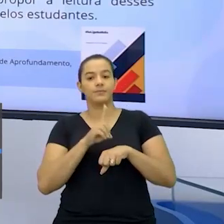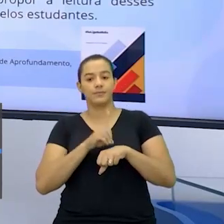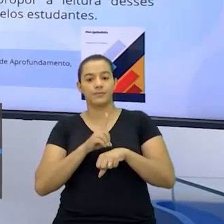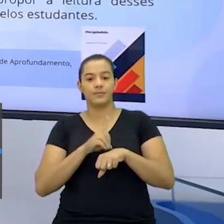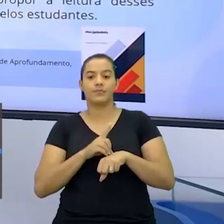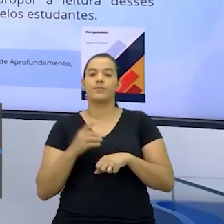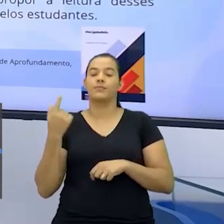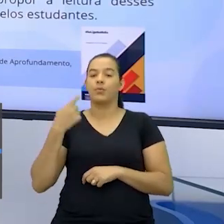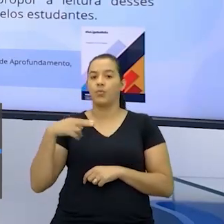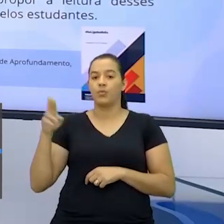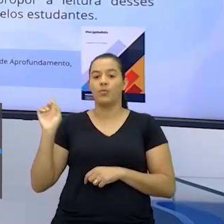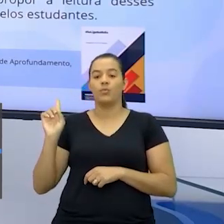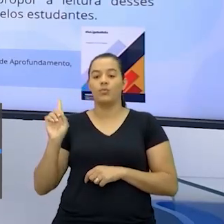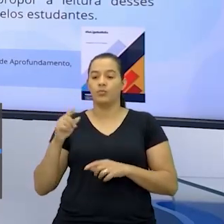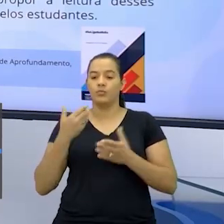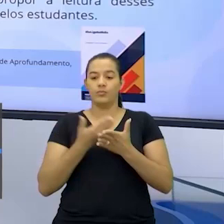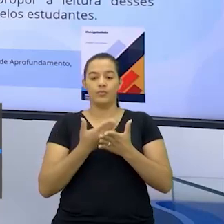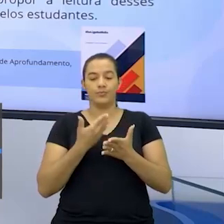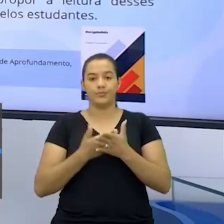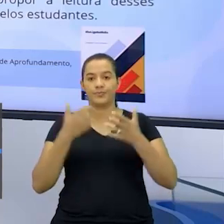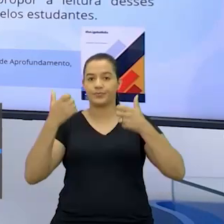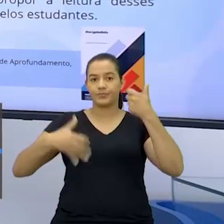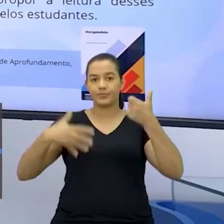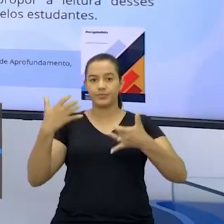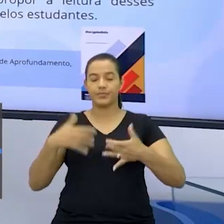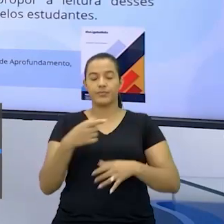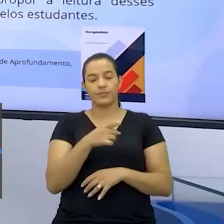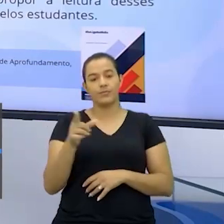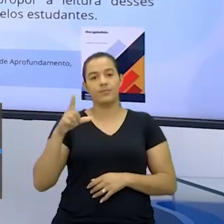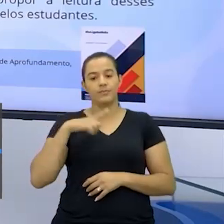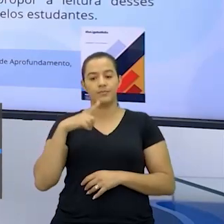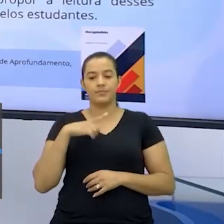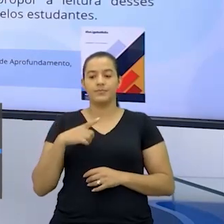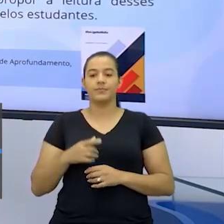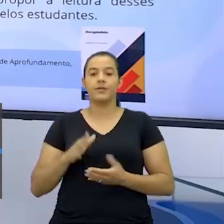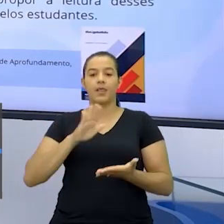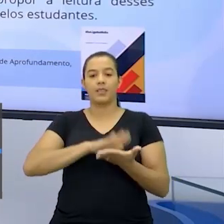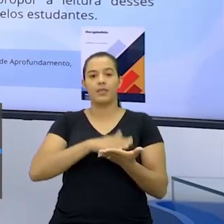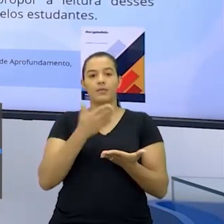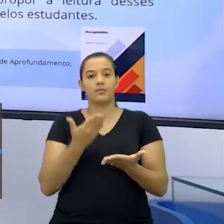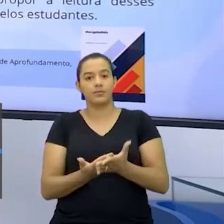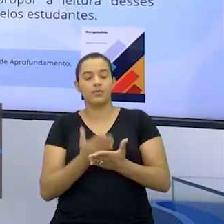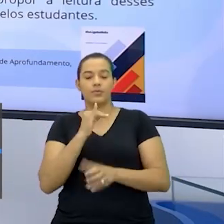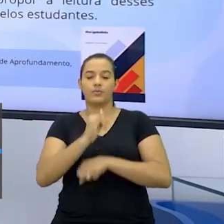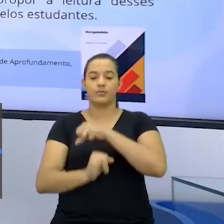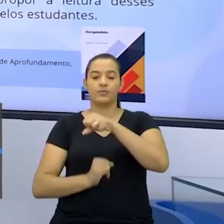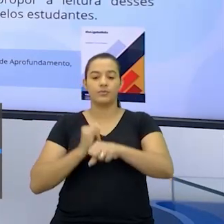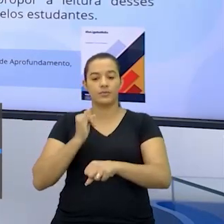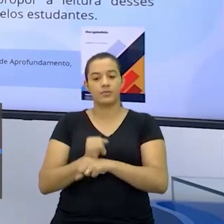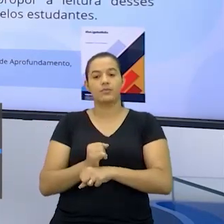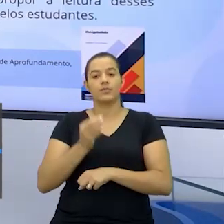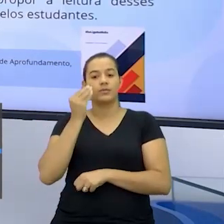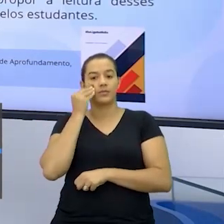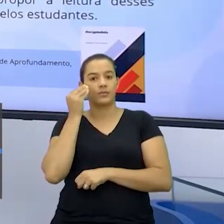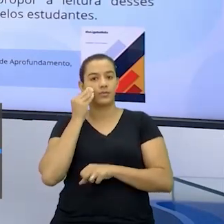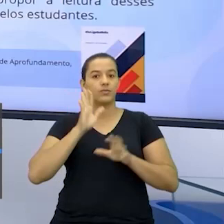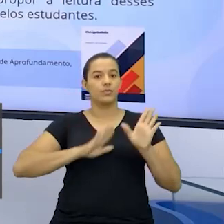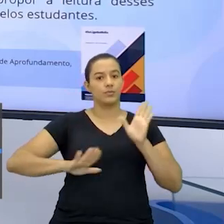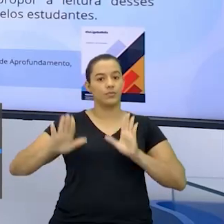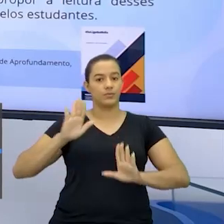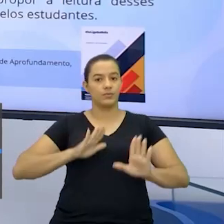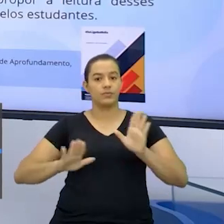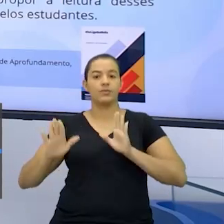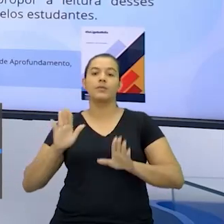isso na última aula, usa os recursos que temos à nossa disposição, tradutores online com cuidado.